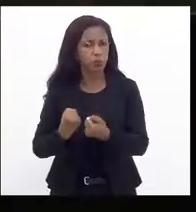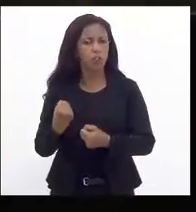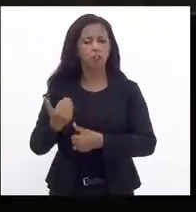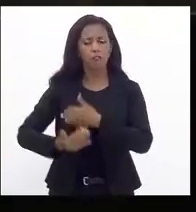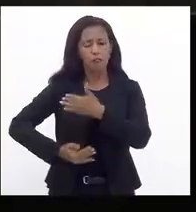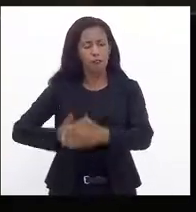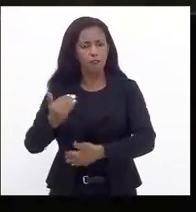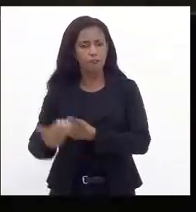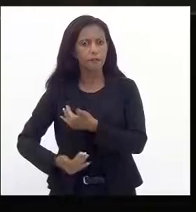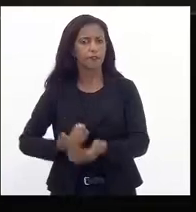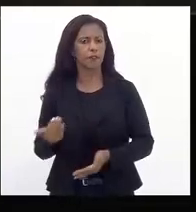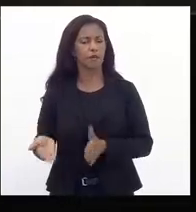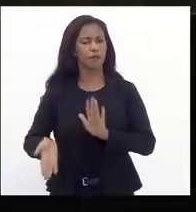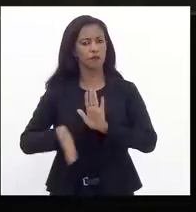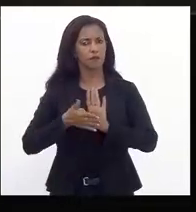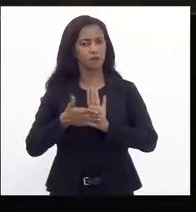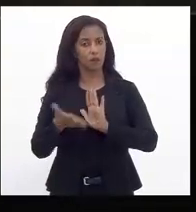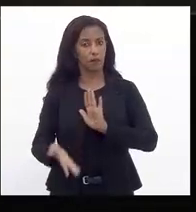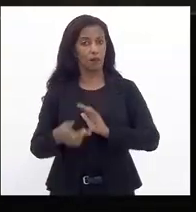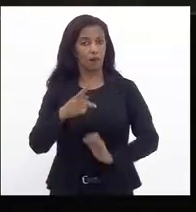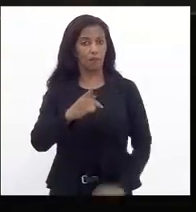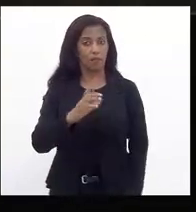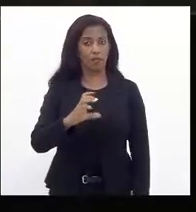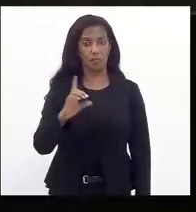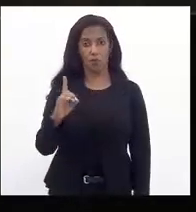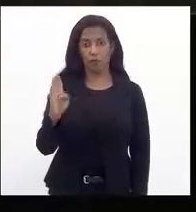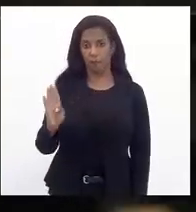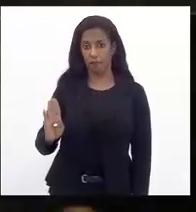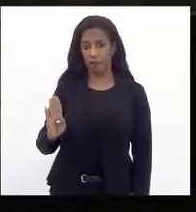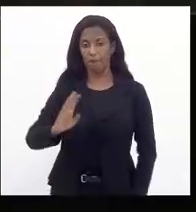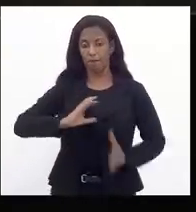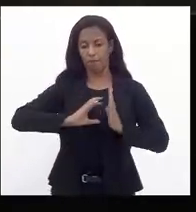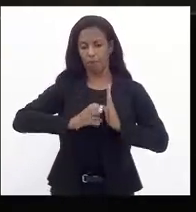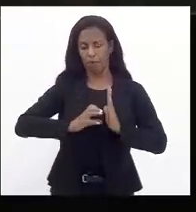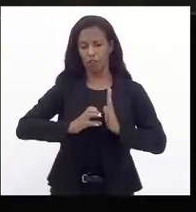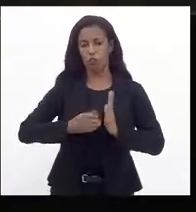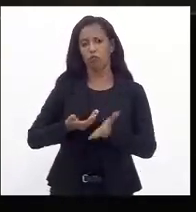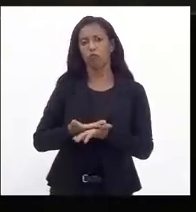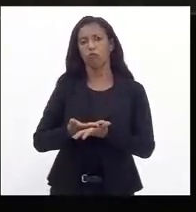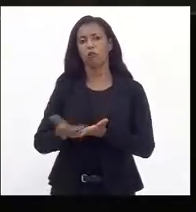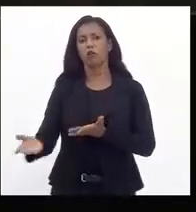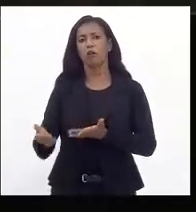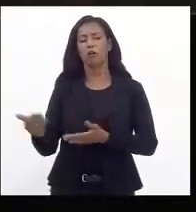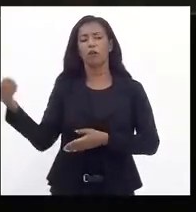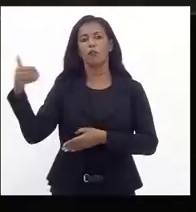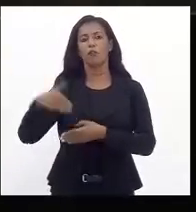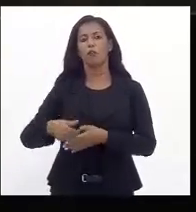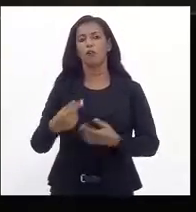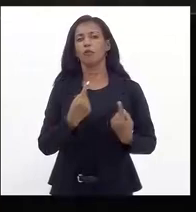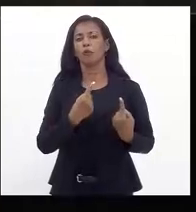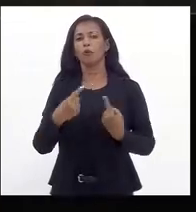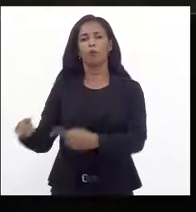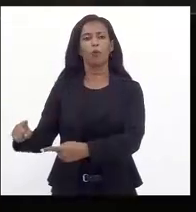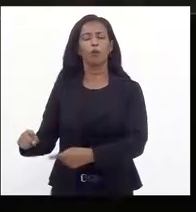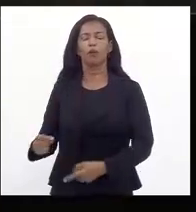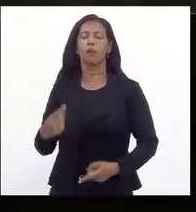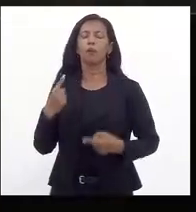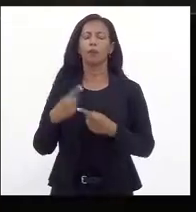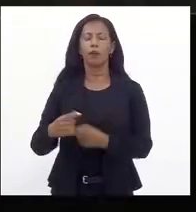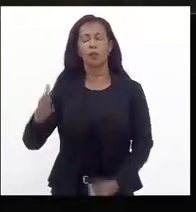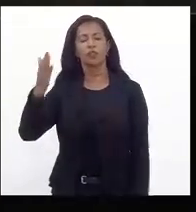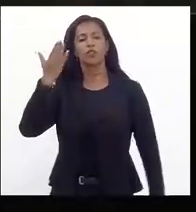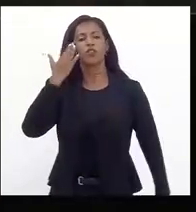avançaram Nessa proposta mas o PC do B encaminha o foto contra porque a gente